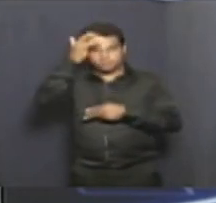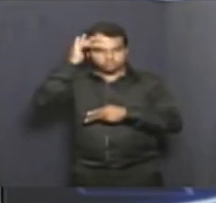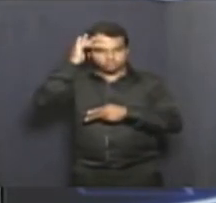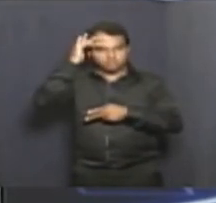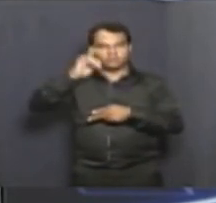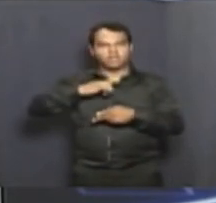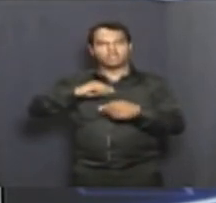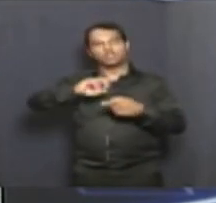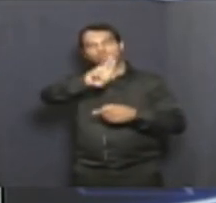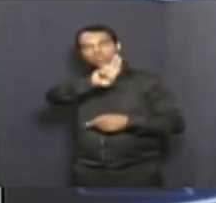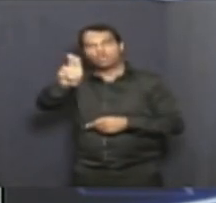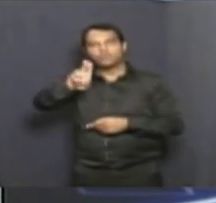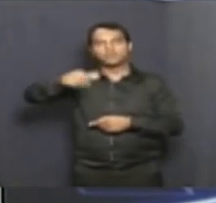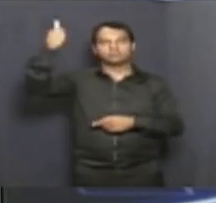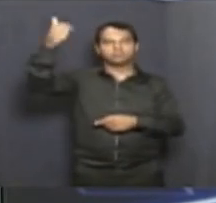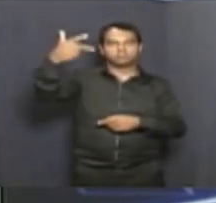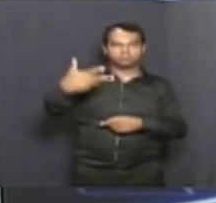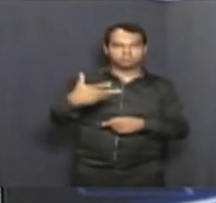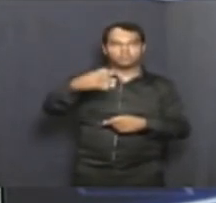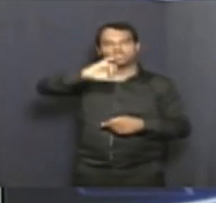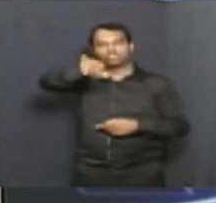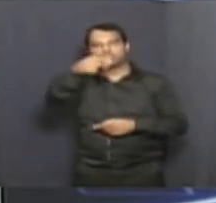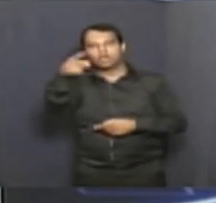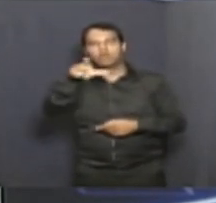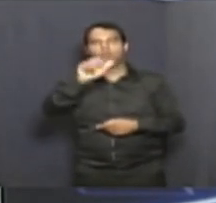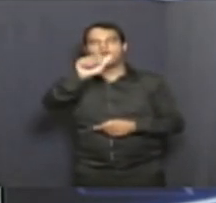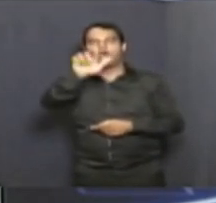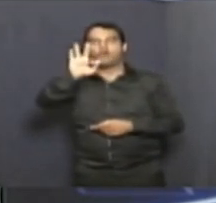aqui no palanque começando por joão alfredo